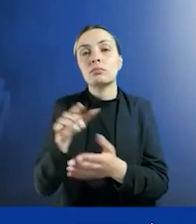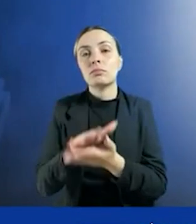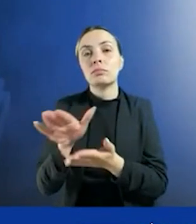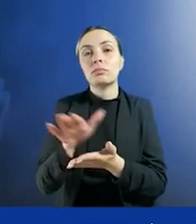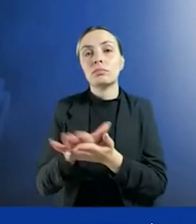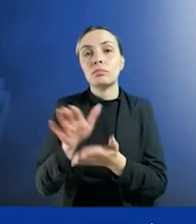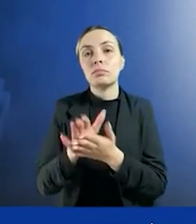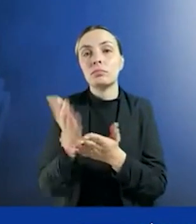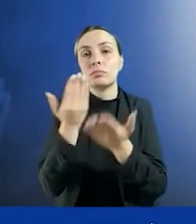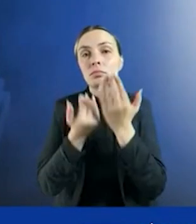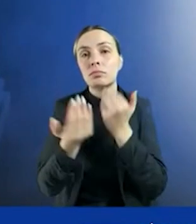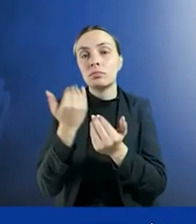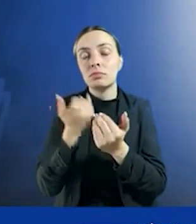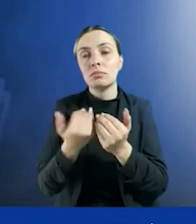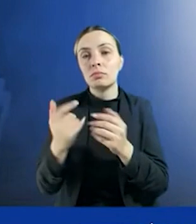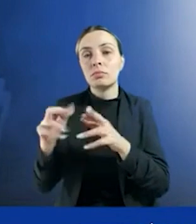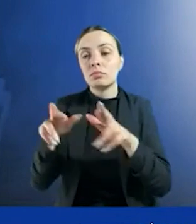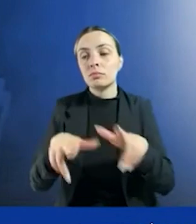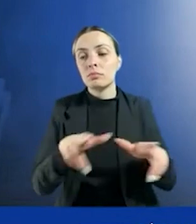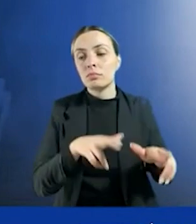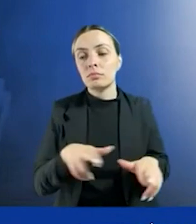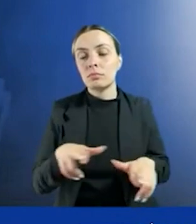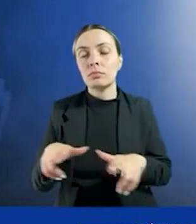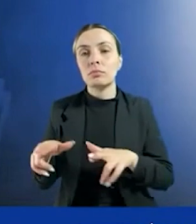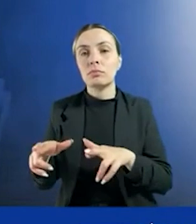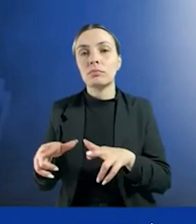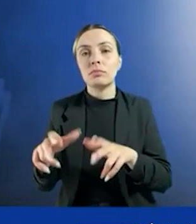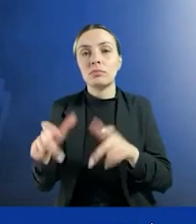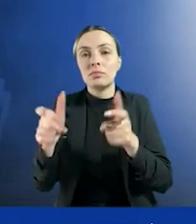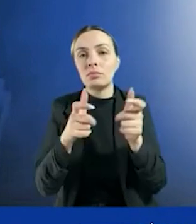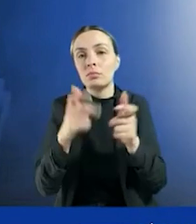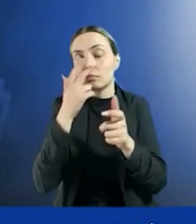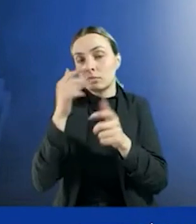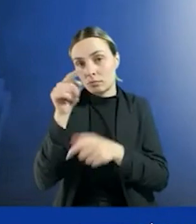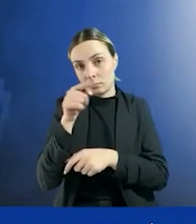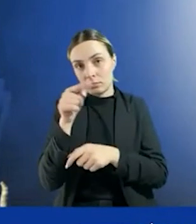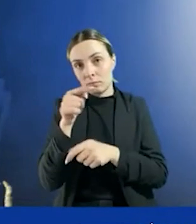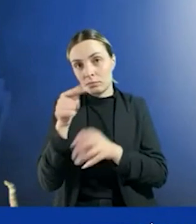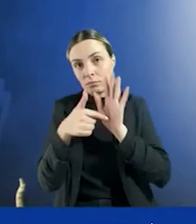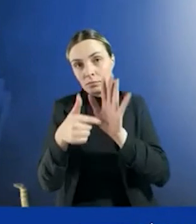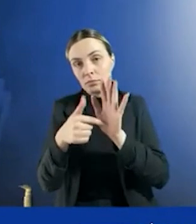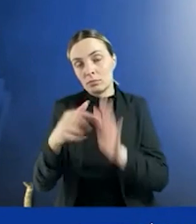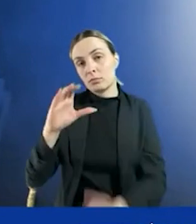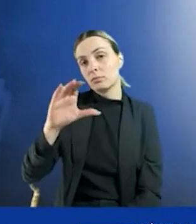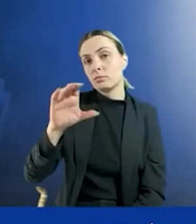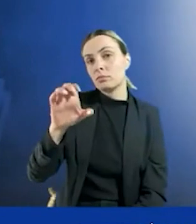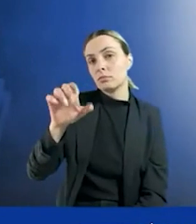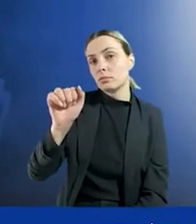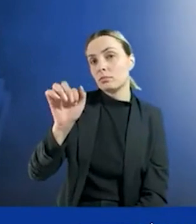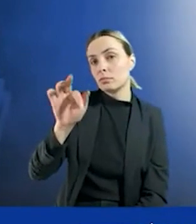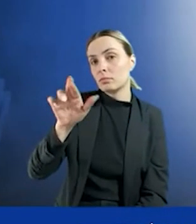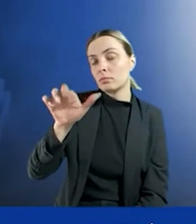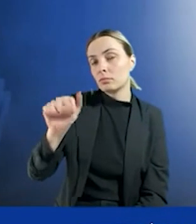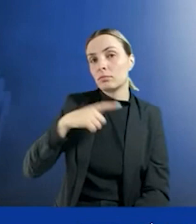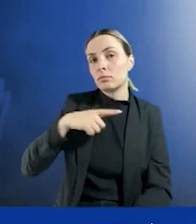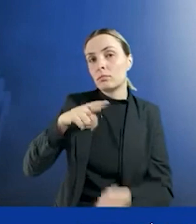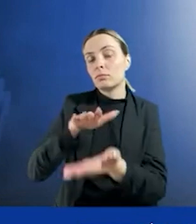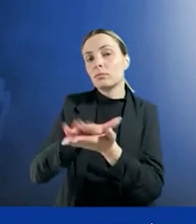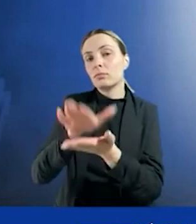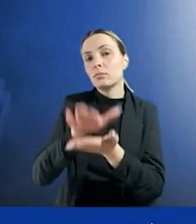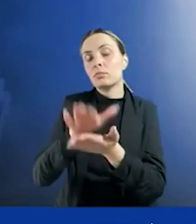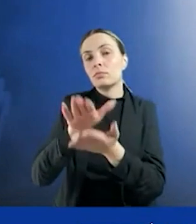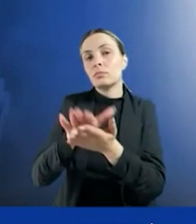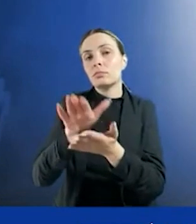em regiões semiáridas, como é esse caso aqui no Ceará. Então, produzindo milho e caju em sistemas